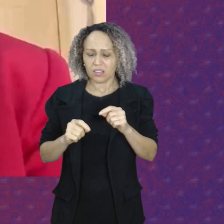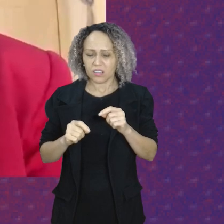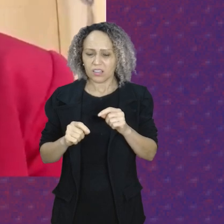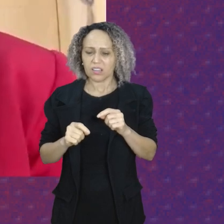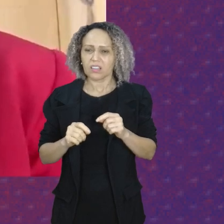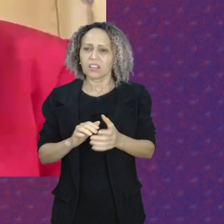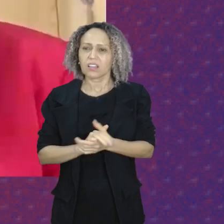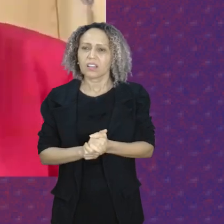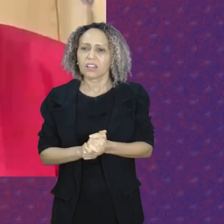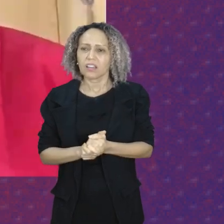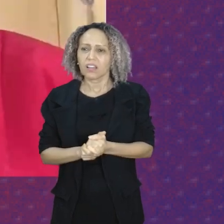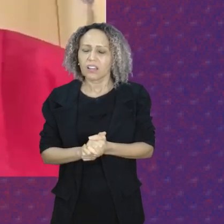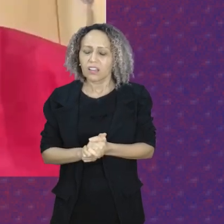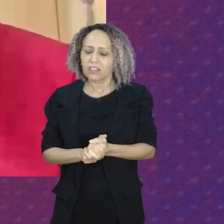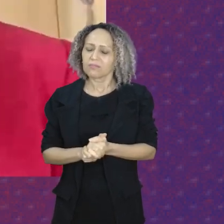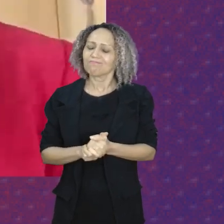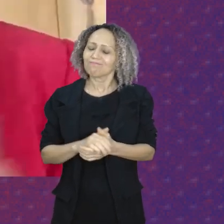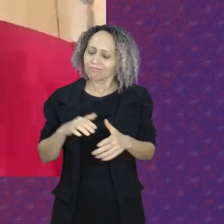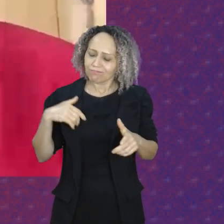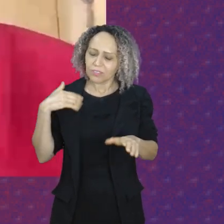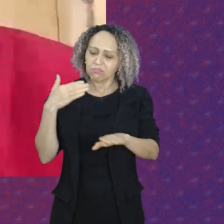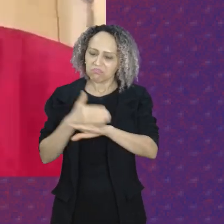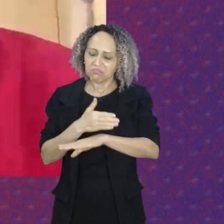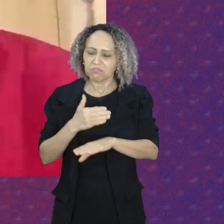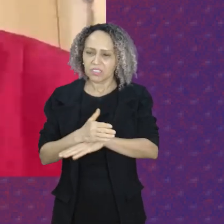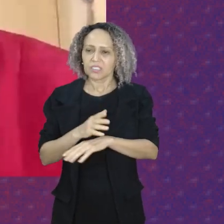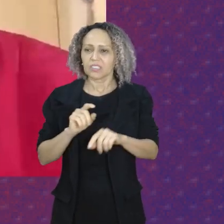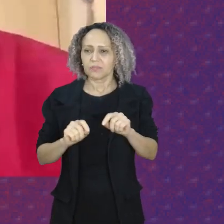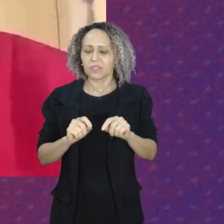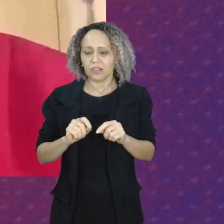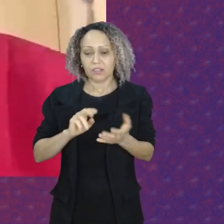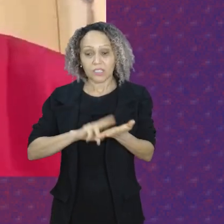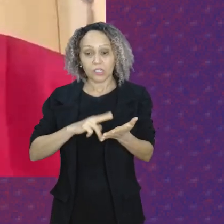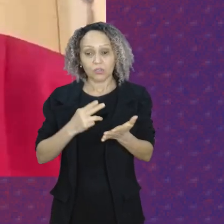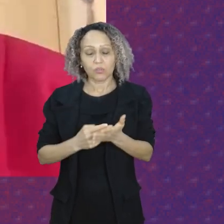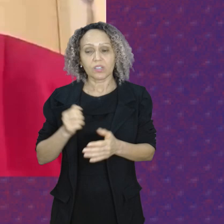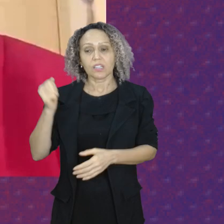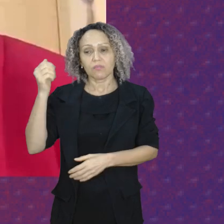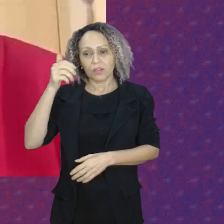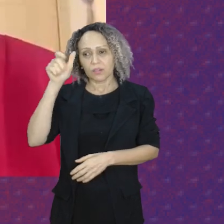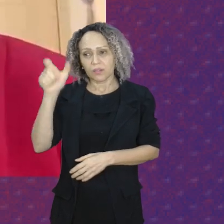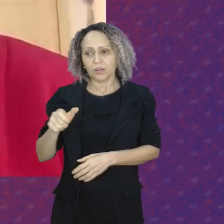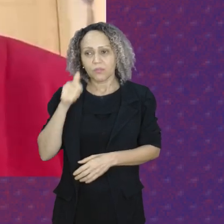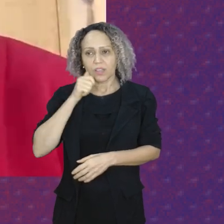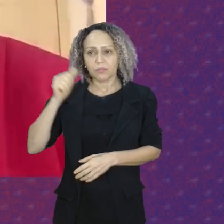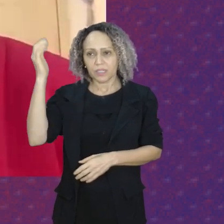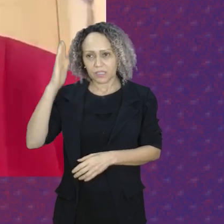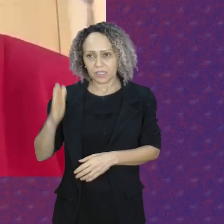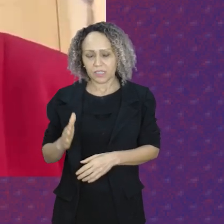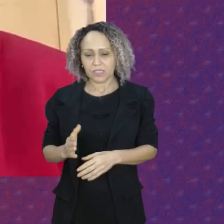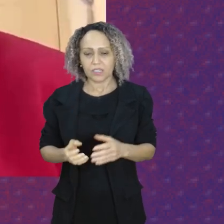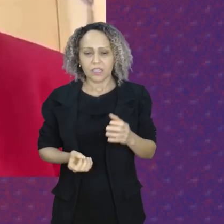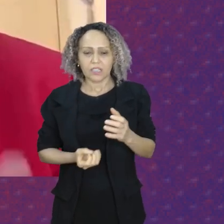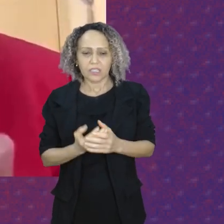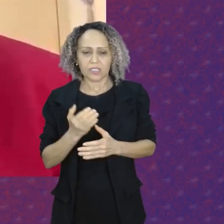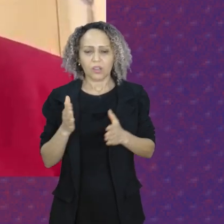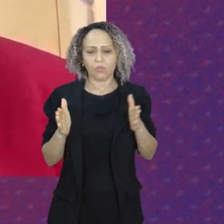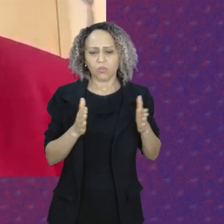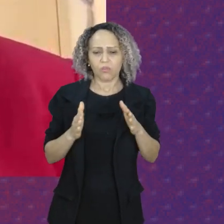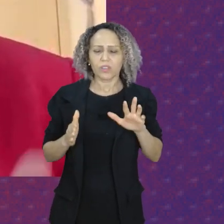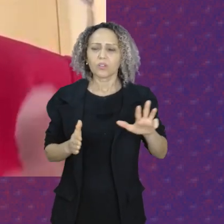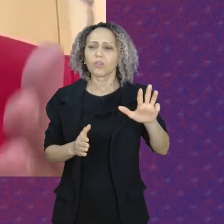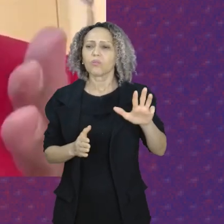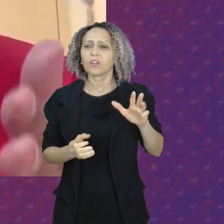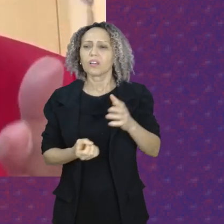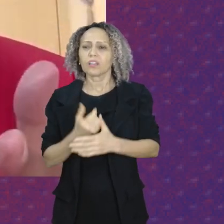foi brasileira. Na sequência, e já com o governo do presidente Lula, em 2003, foram